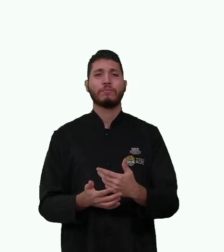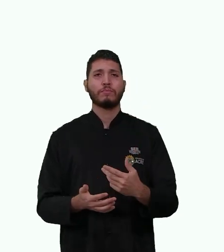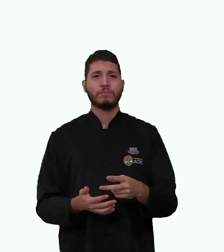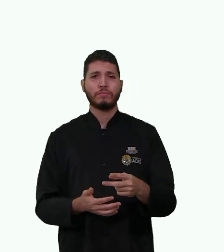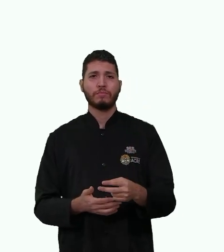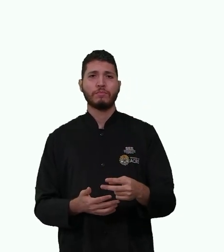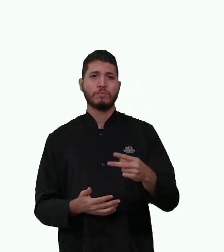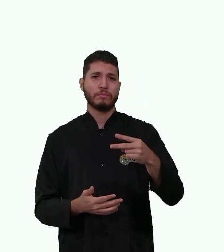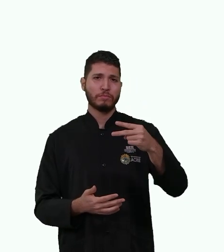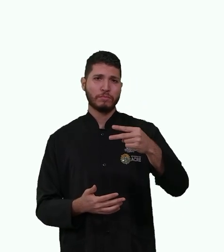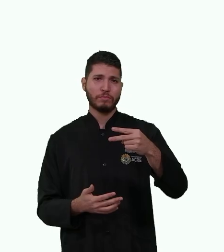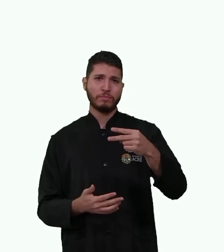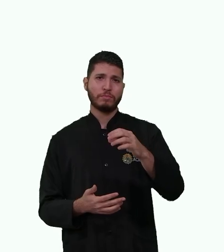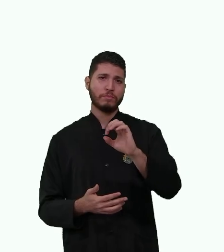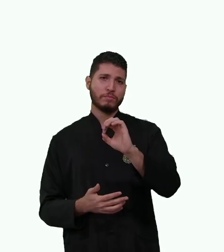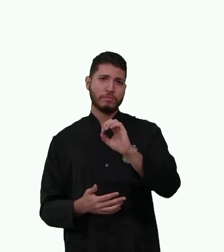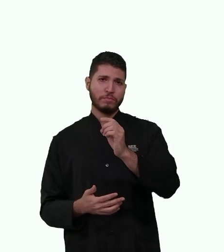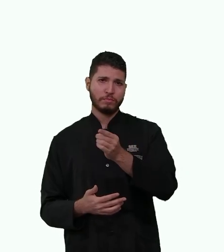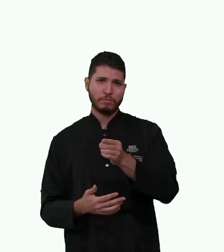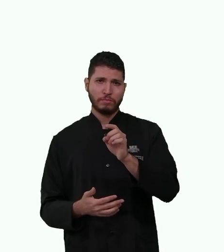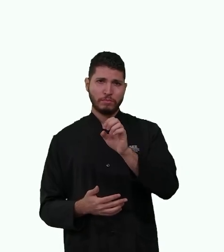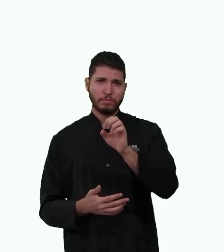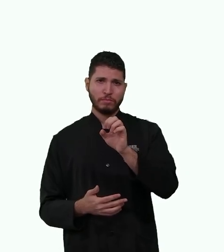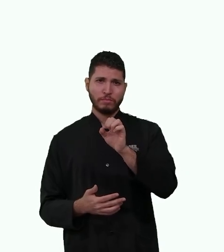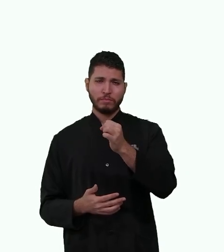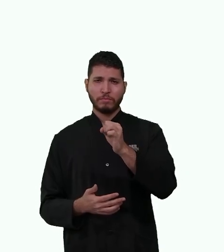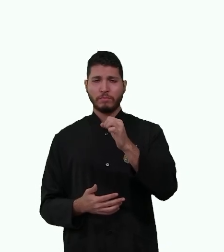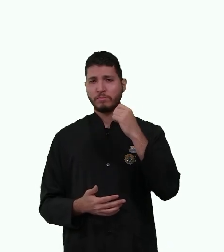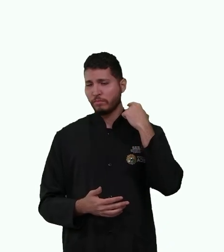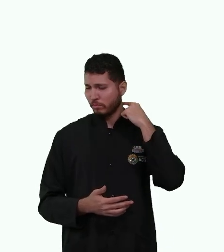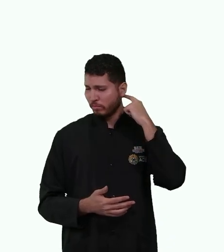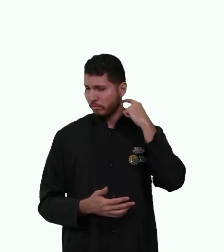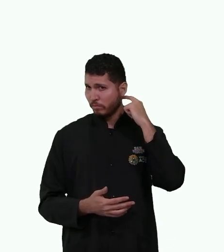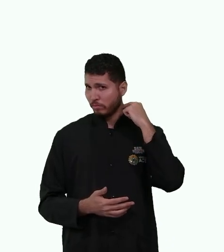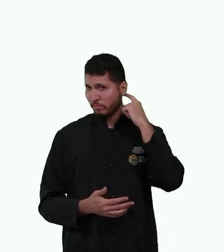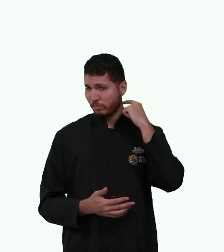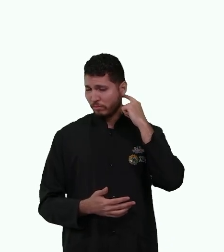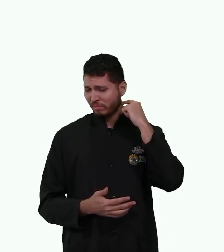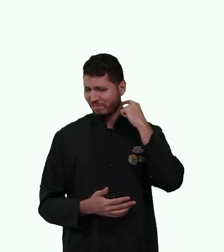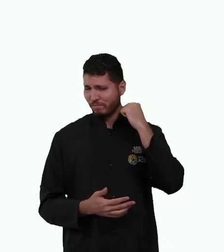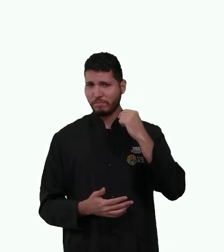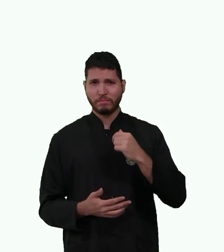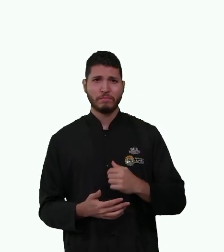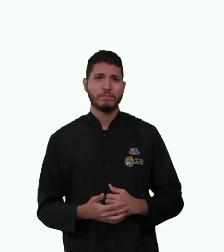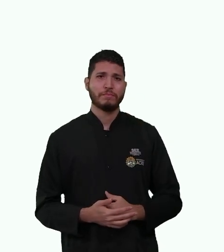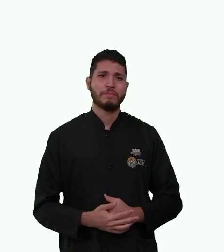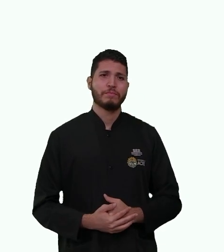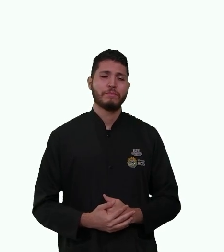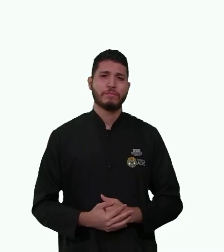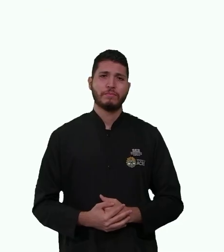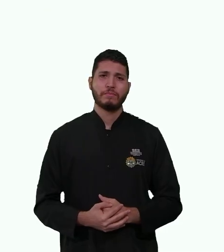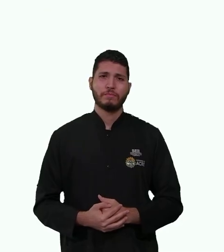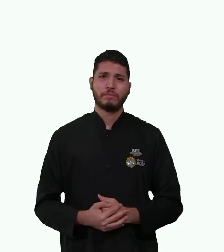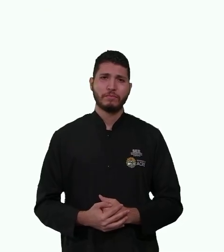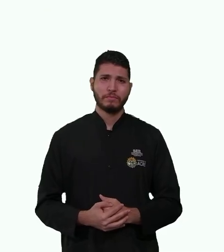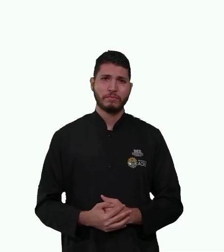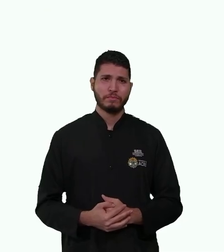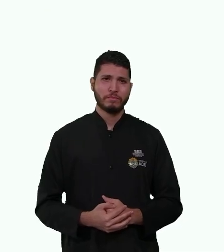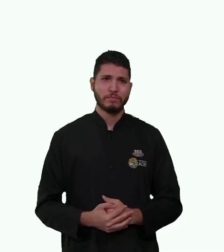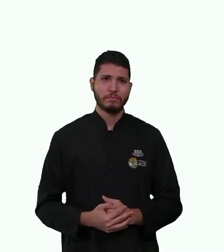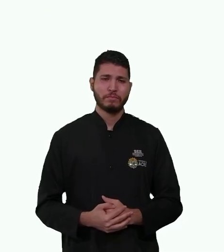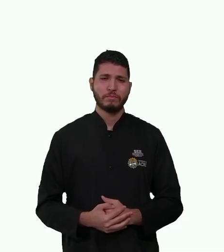0,8. Então, ó, quando a gente está calculando valores aqui de acréscimo ou decréscimo pelo fator